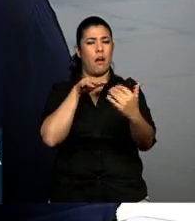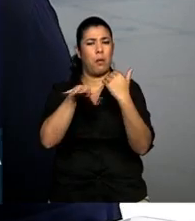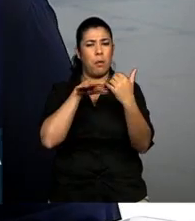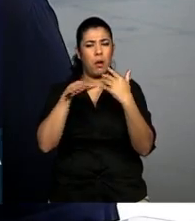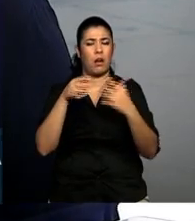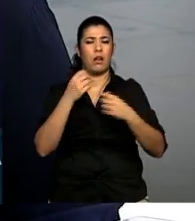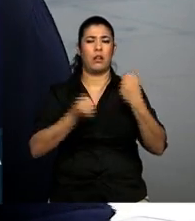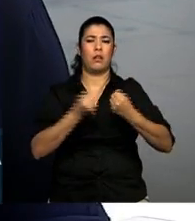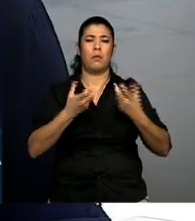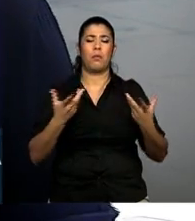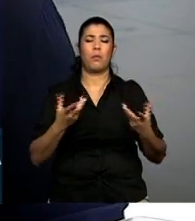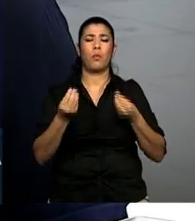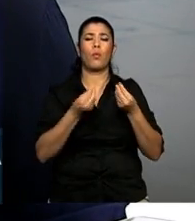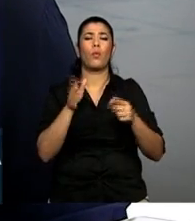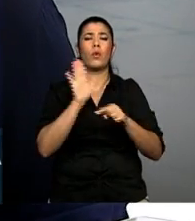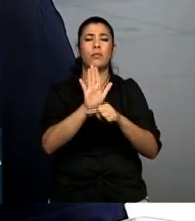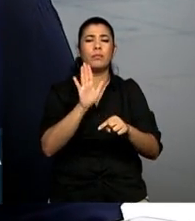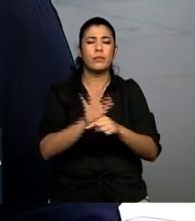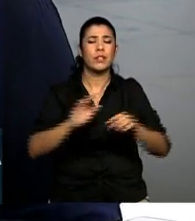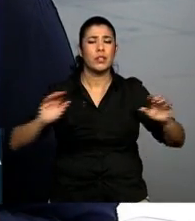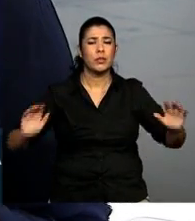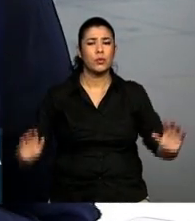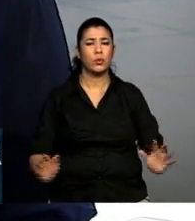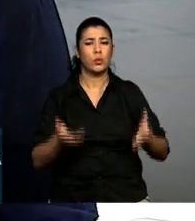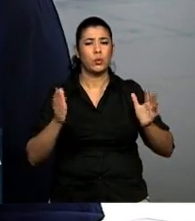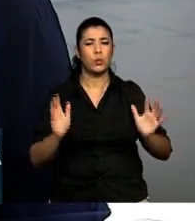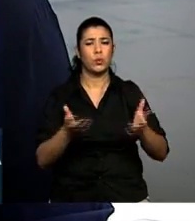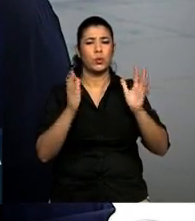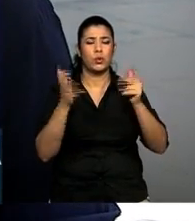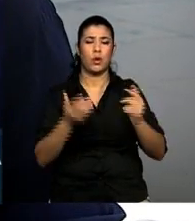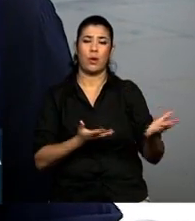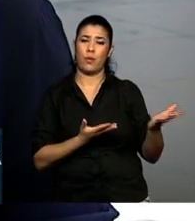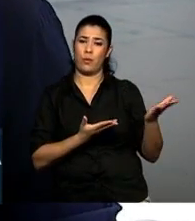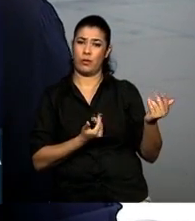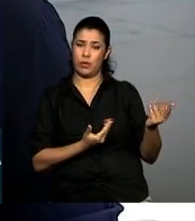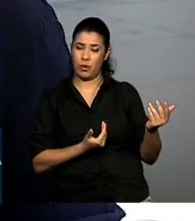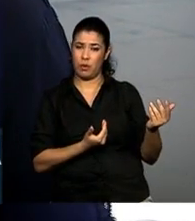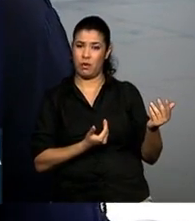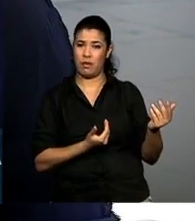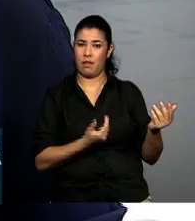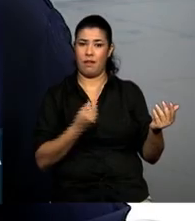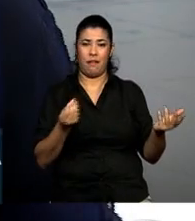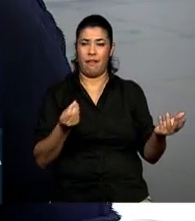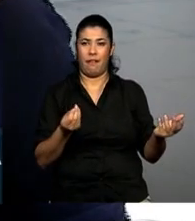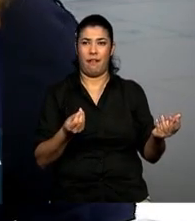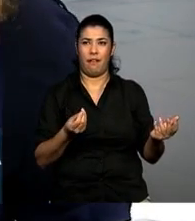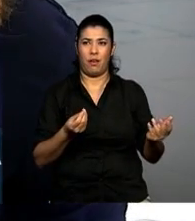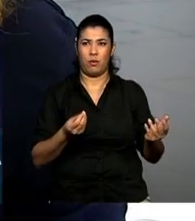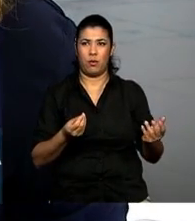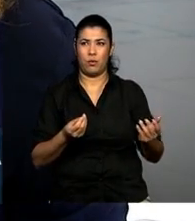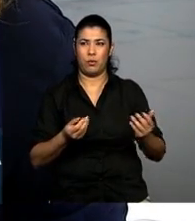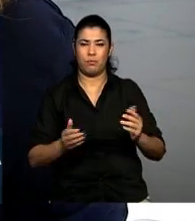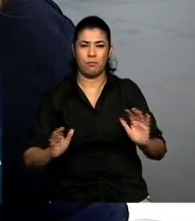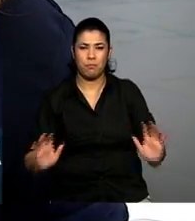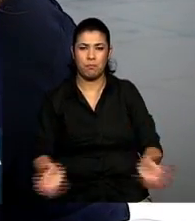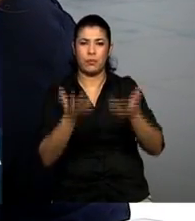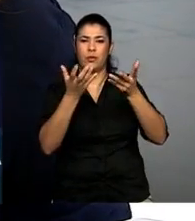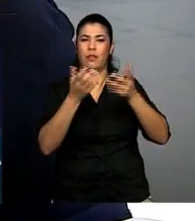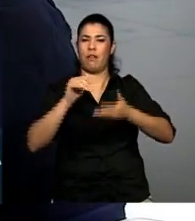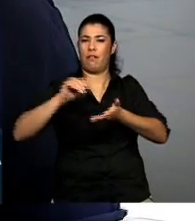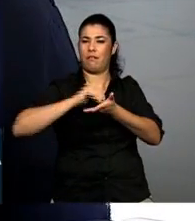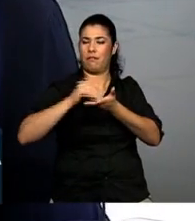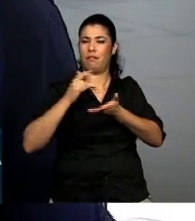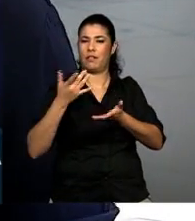Participação Popular com a juventude eh vai ser D um reforço na Secretaria Nacional da juventude que é vinculada aqui à presidência da